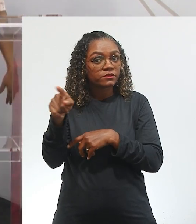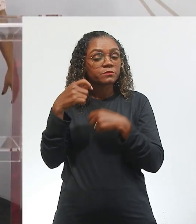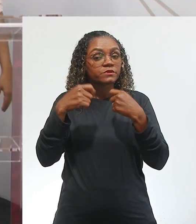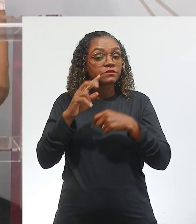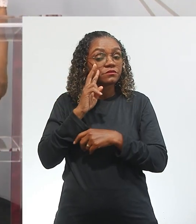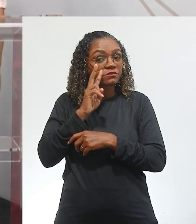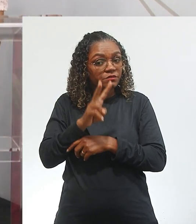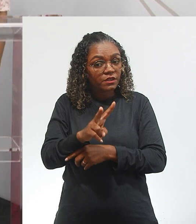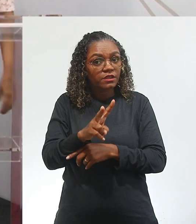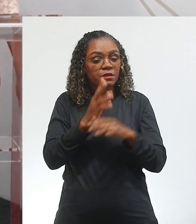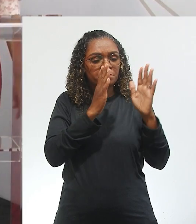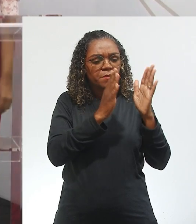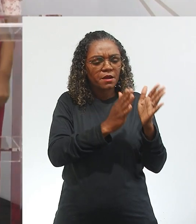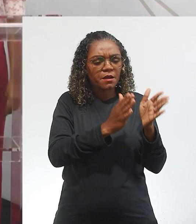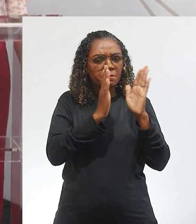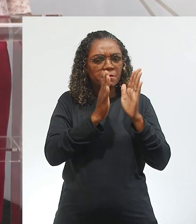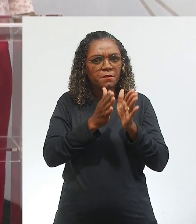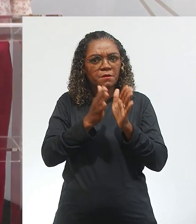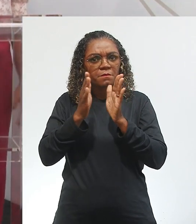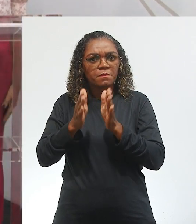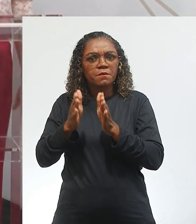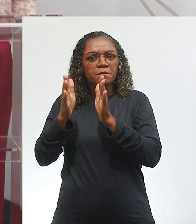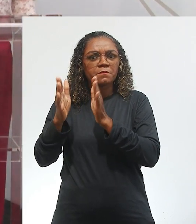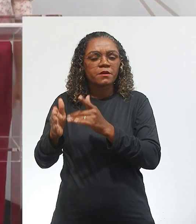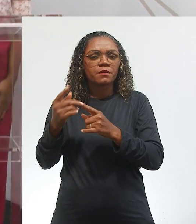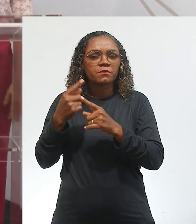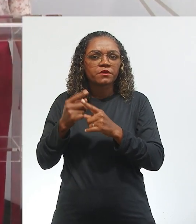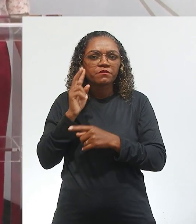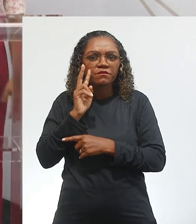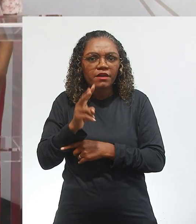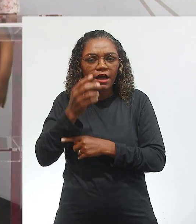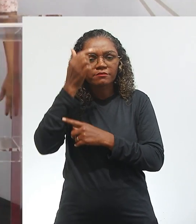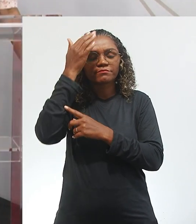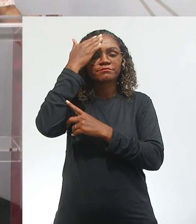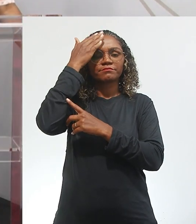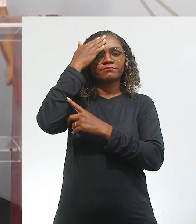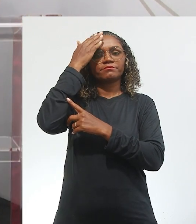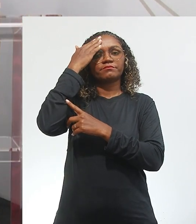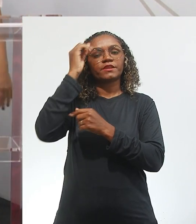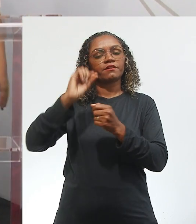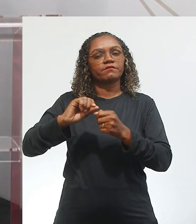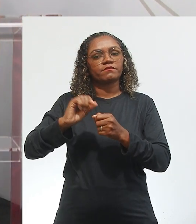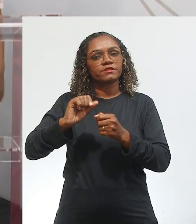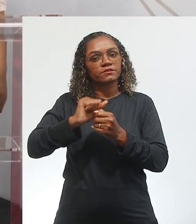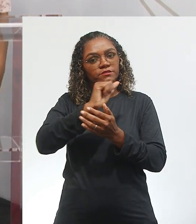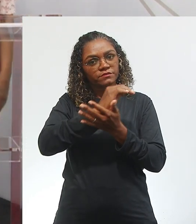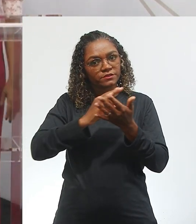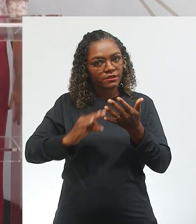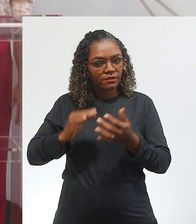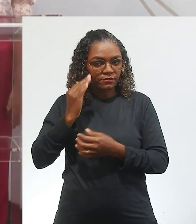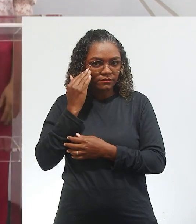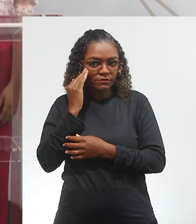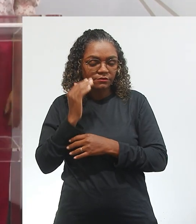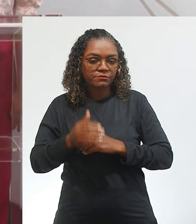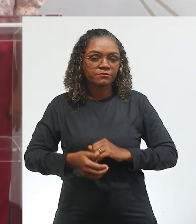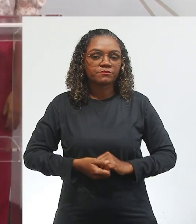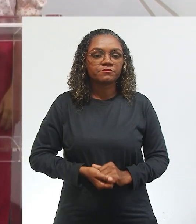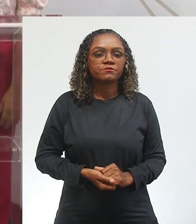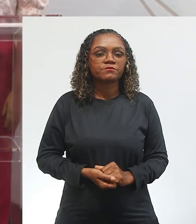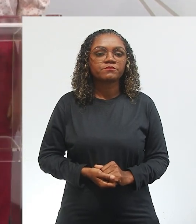seguir aqui o passo a passo, que vai ser muito mais tranquilo para vocês resolverem a atividade, ok? Então, vamos